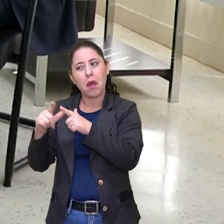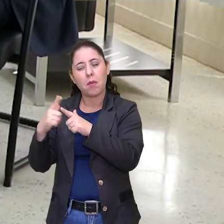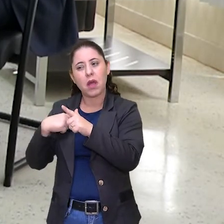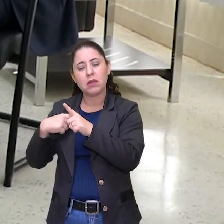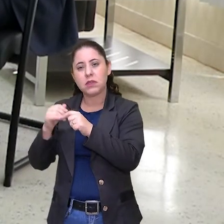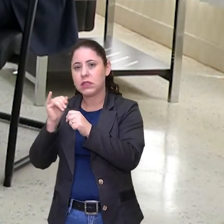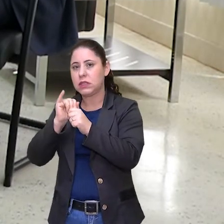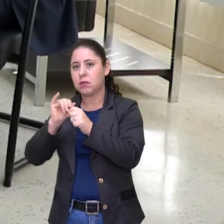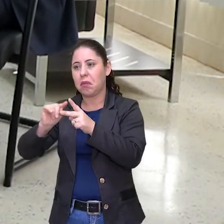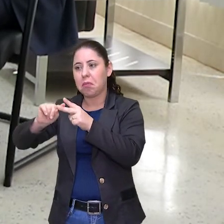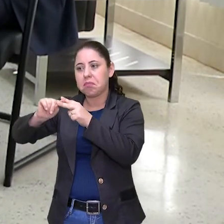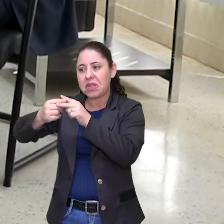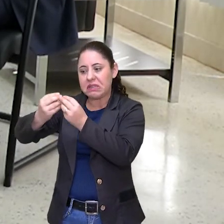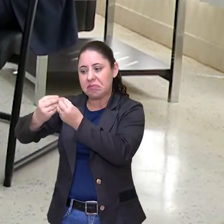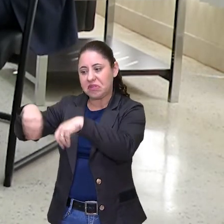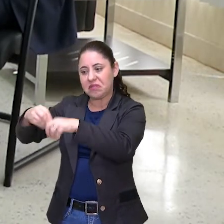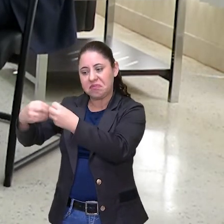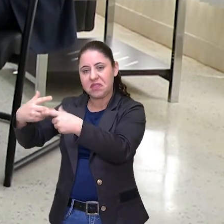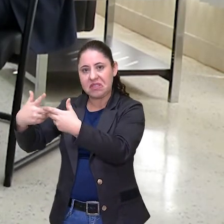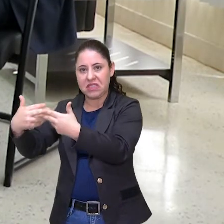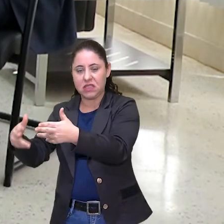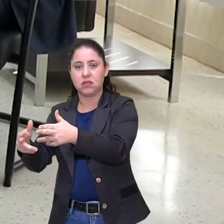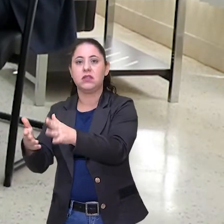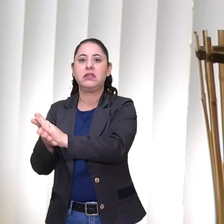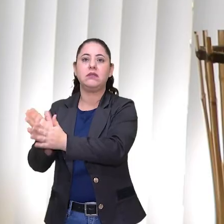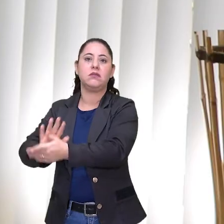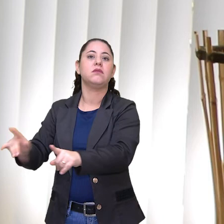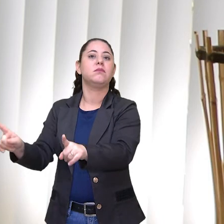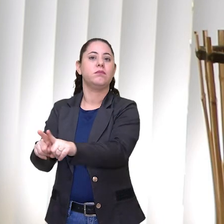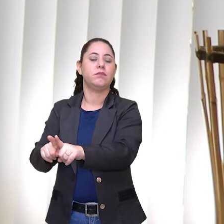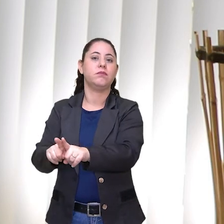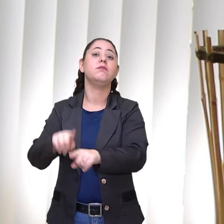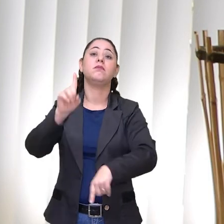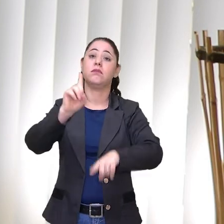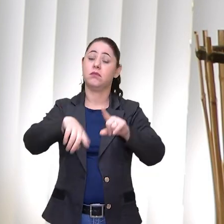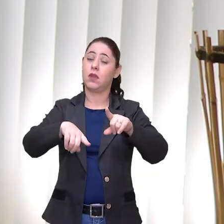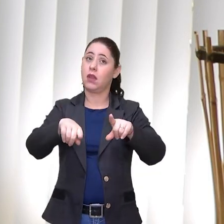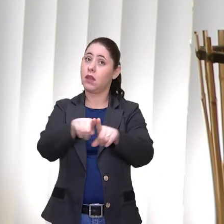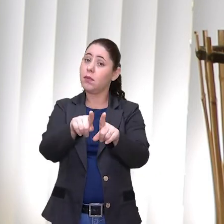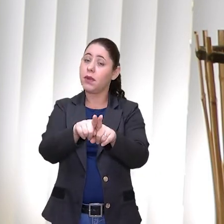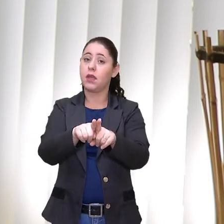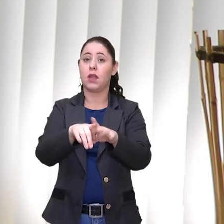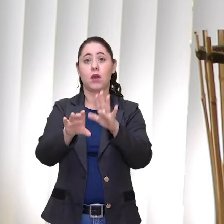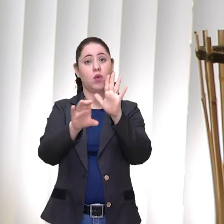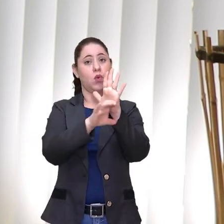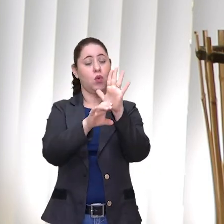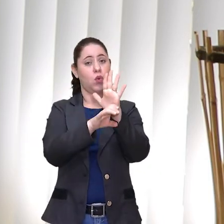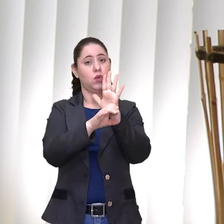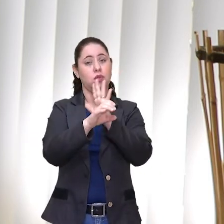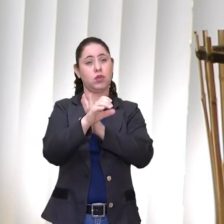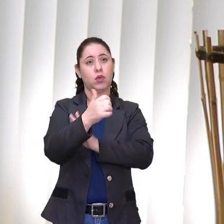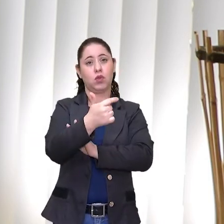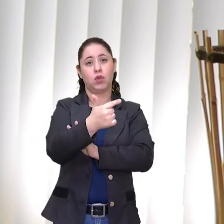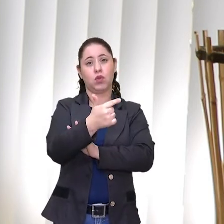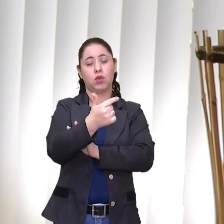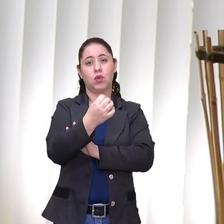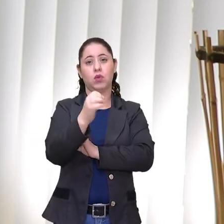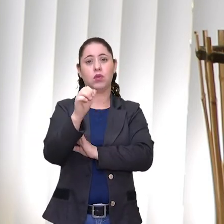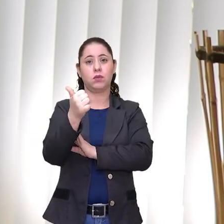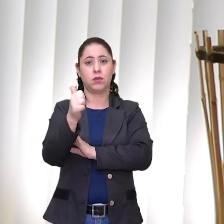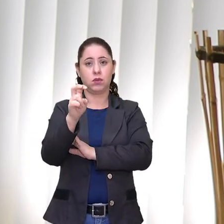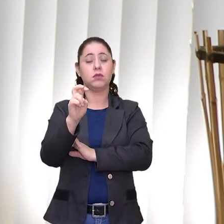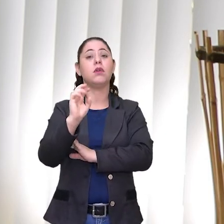estar sofrendo algum tipo de dano, né? E às vezes mesmo na égide desse nosso código, o